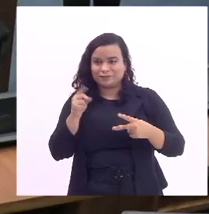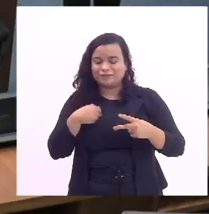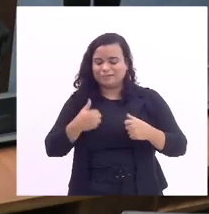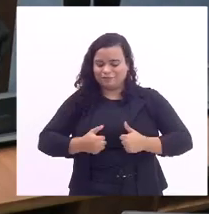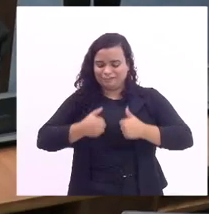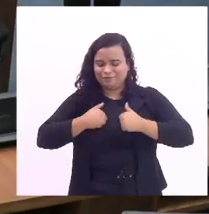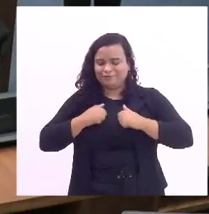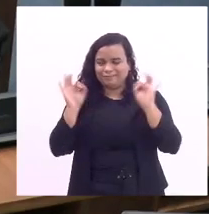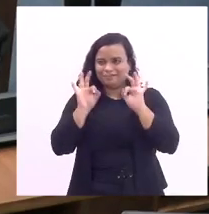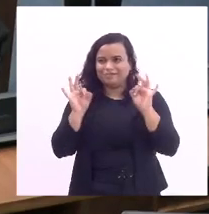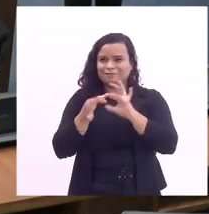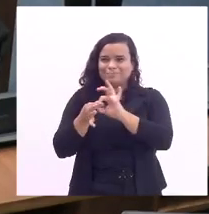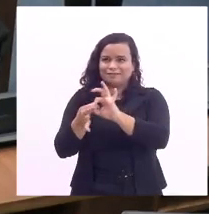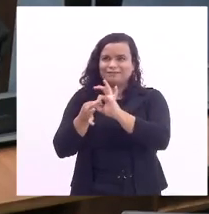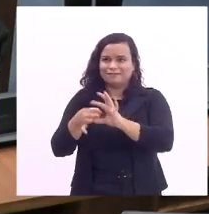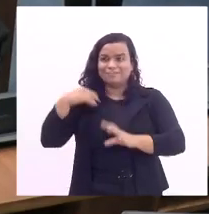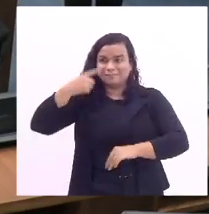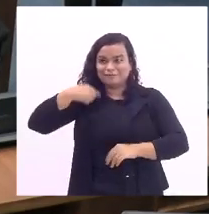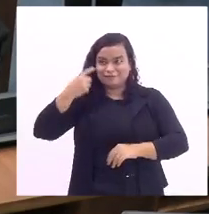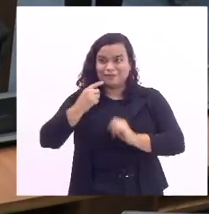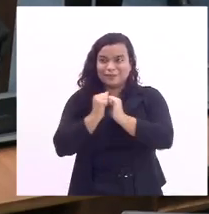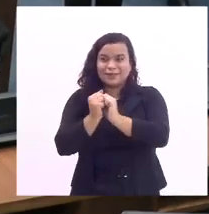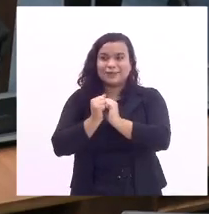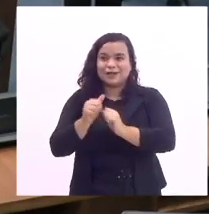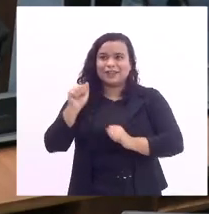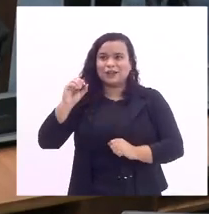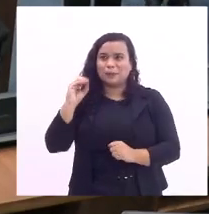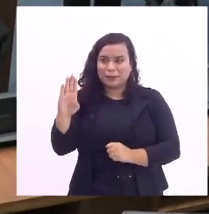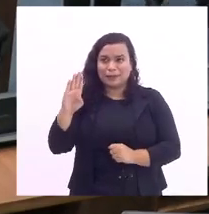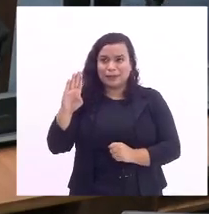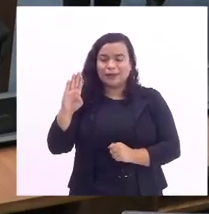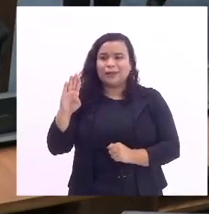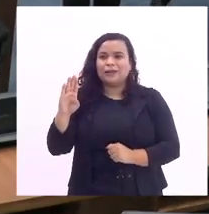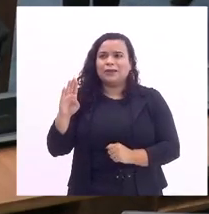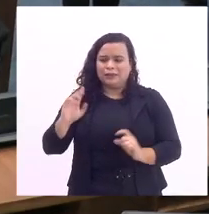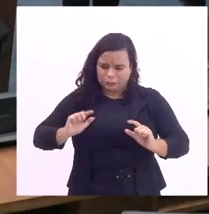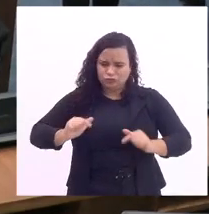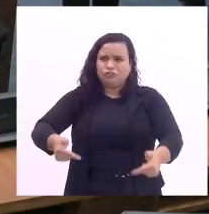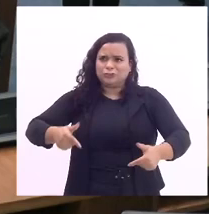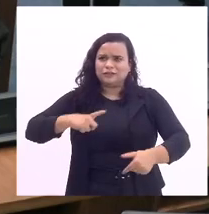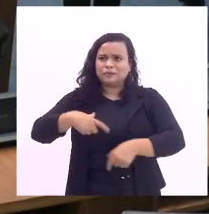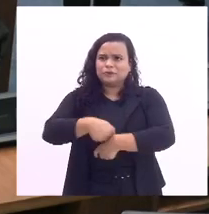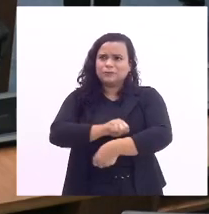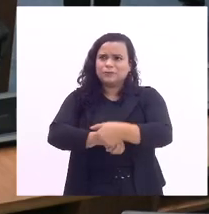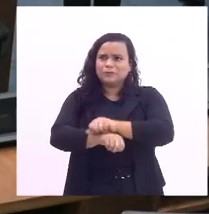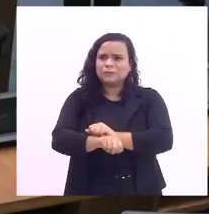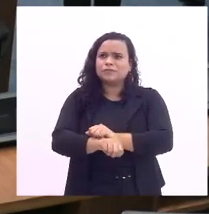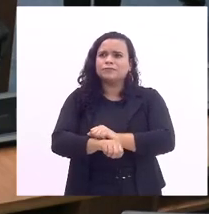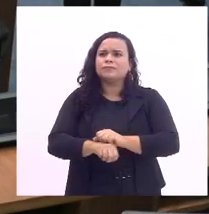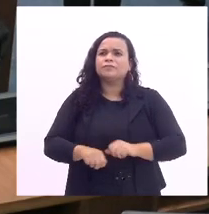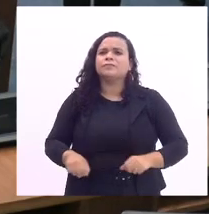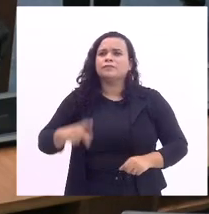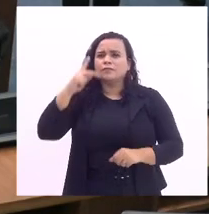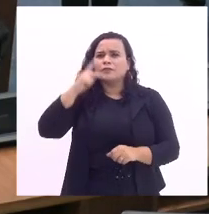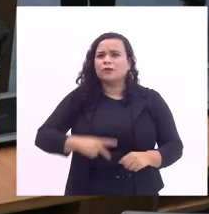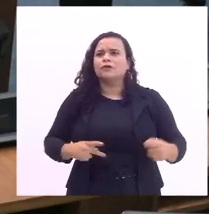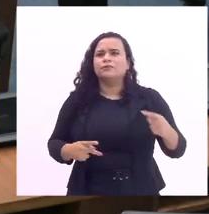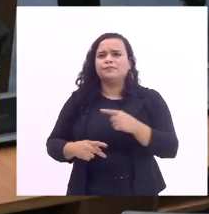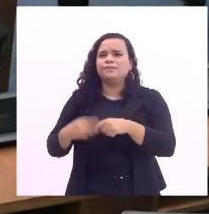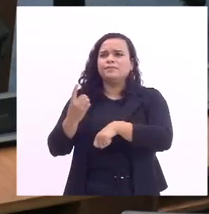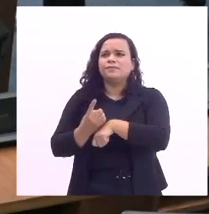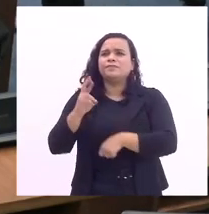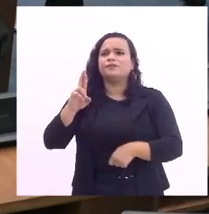muito orgulho de ser advogado, a minha OAB, na ativa, meu presidente,